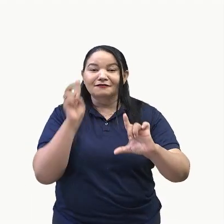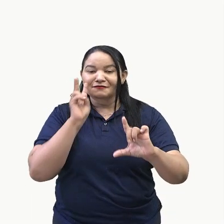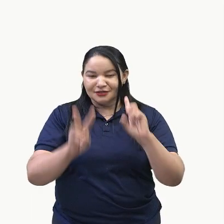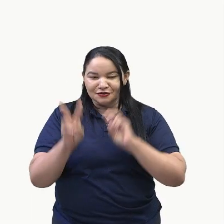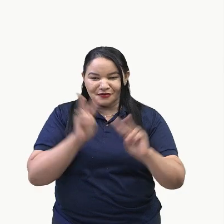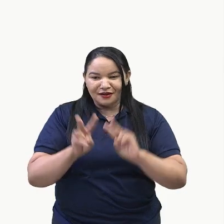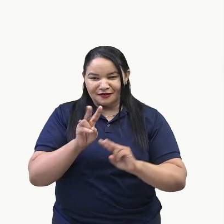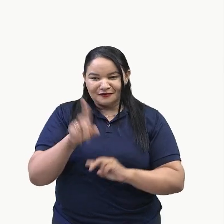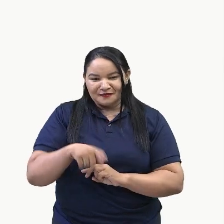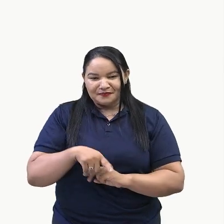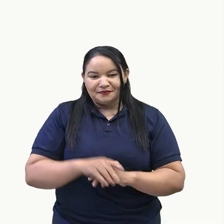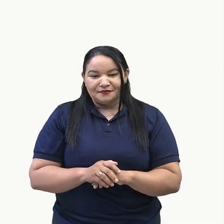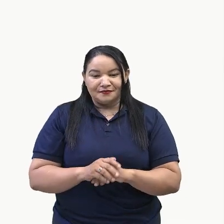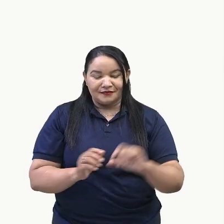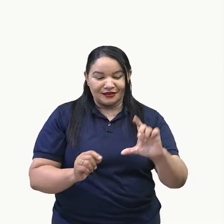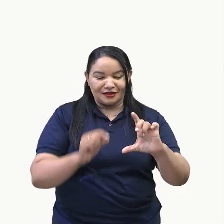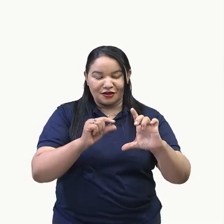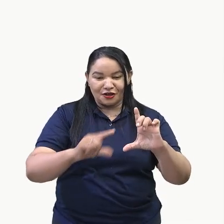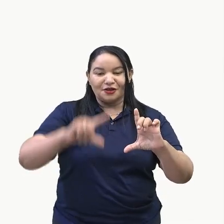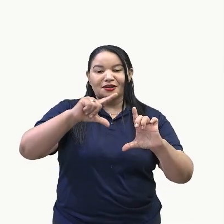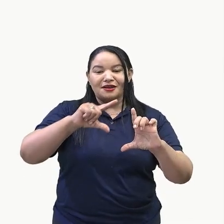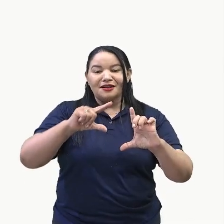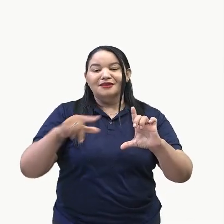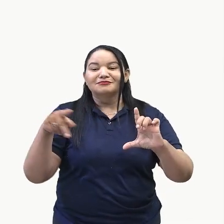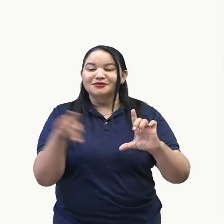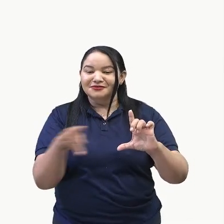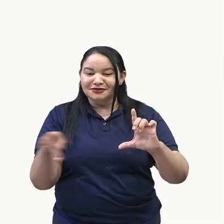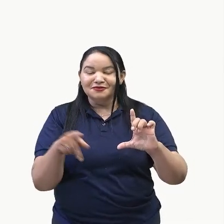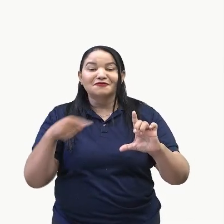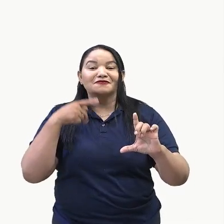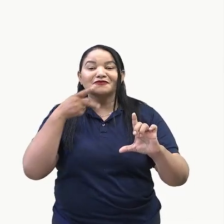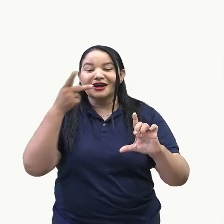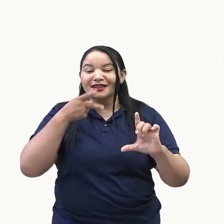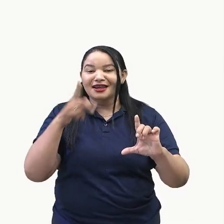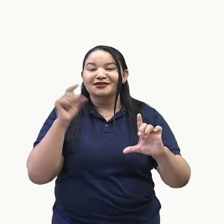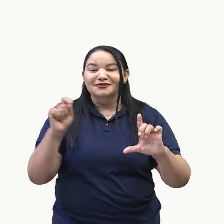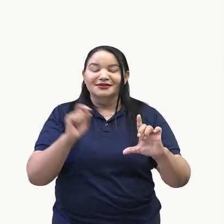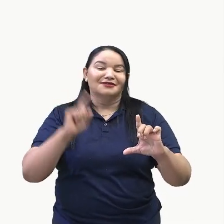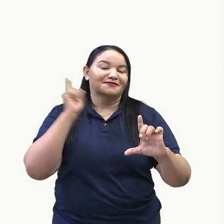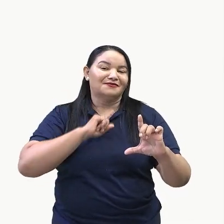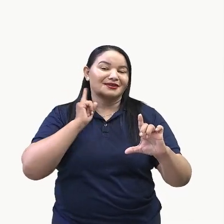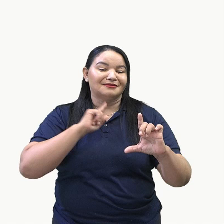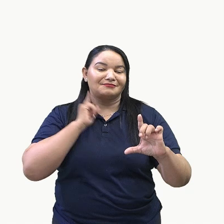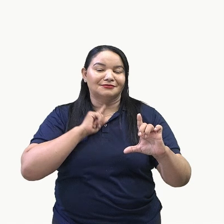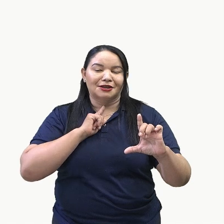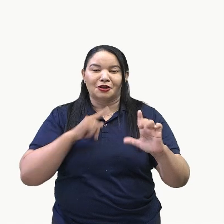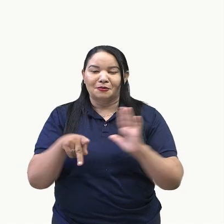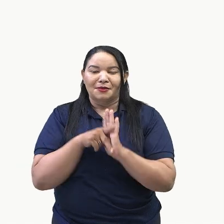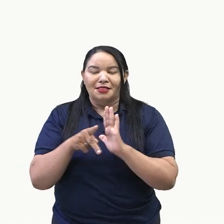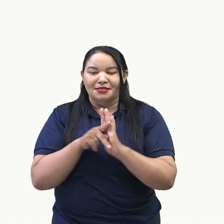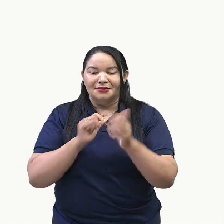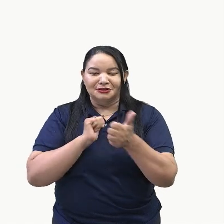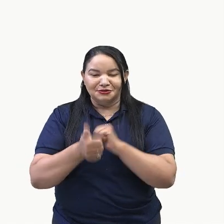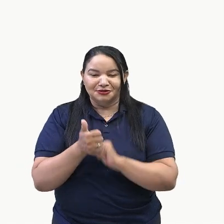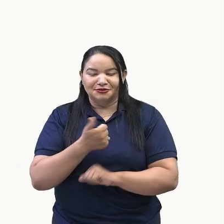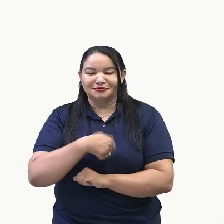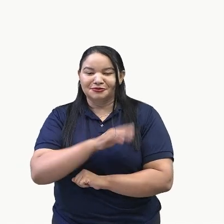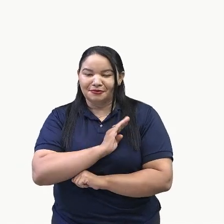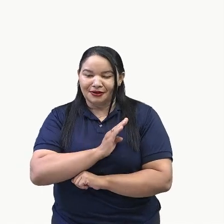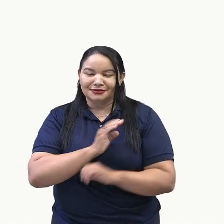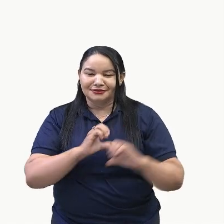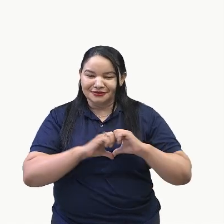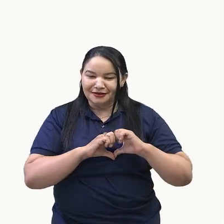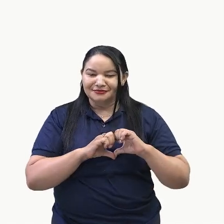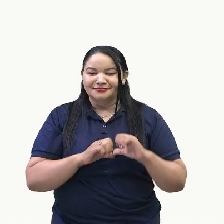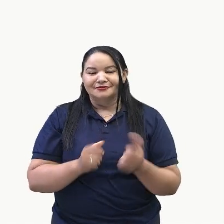Essa maior parte pertence a quem? Aos professores que falaram que o Flamengo é o seu time do coração, com 43%. Ó,